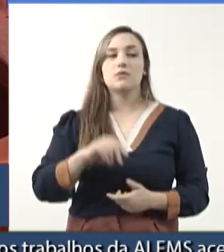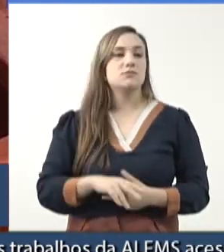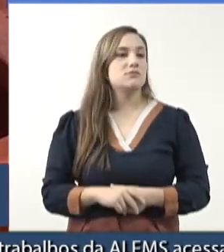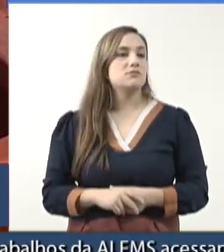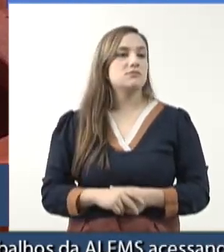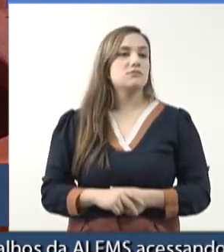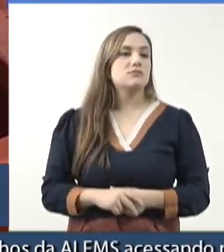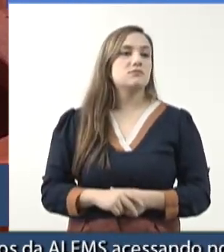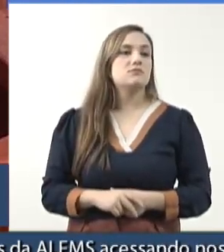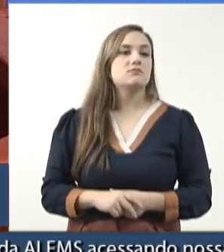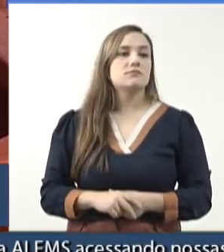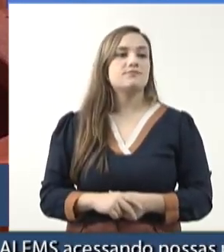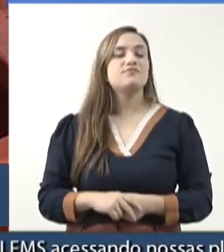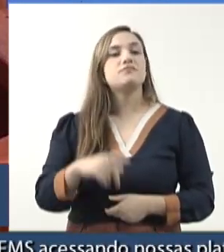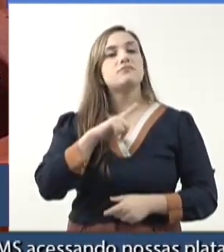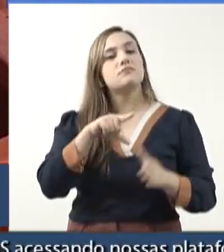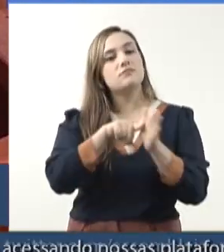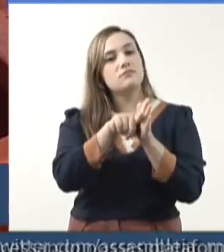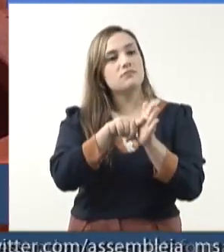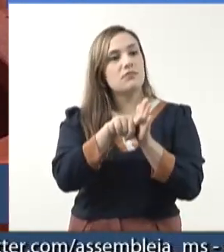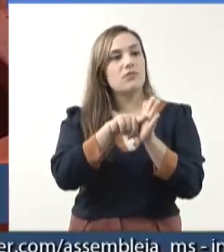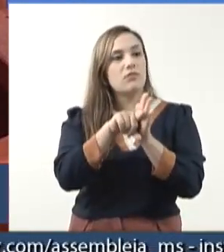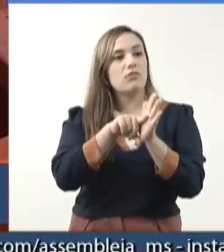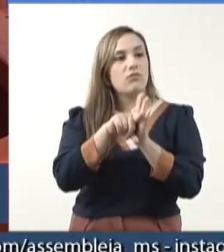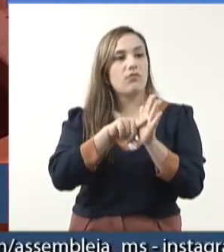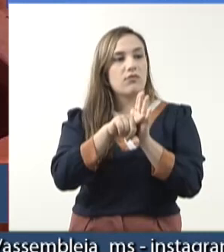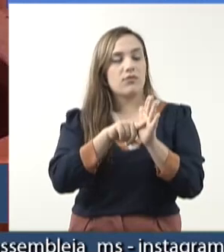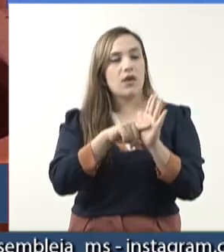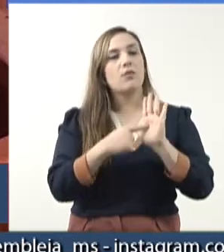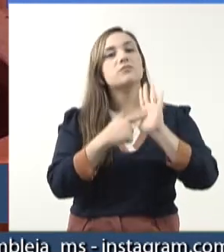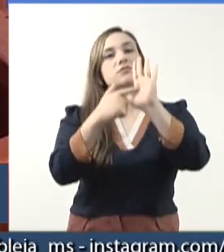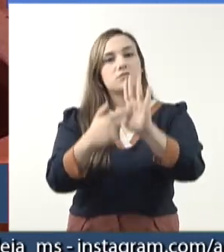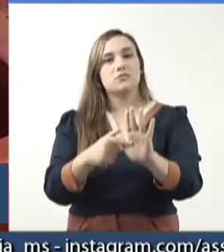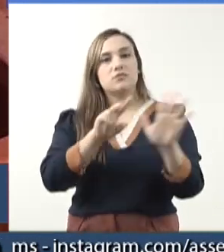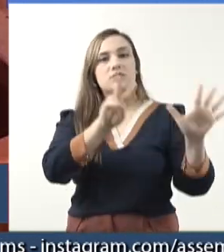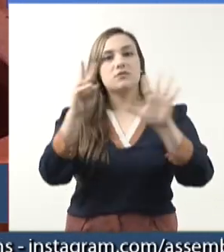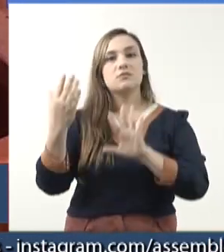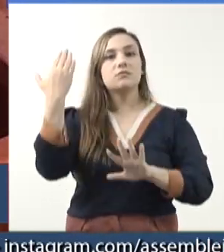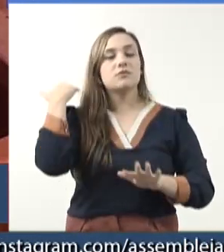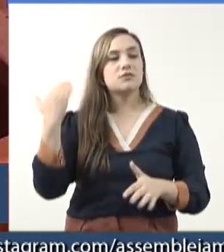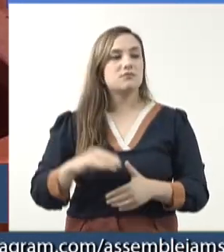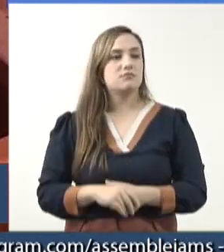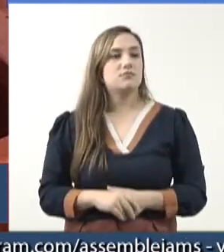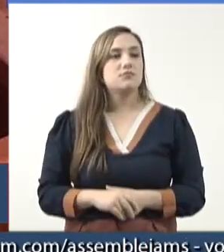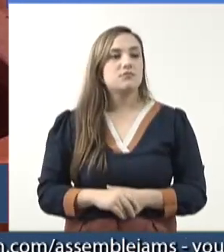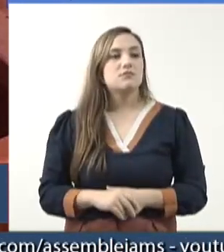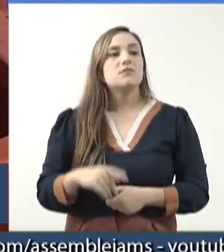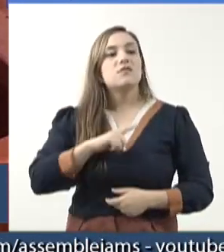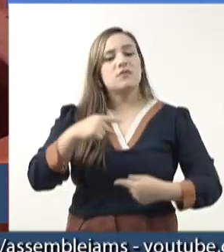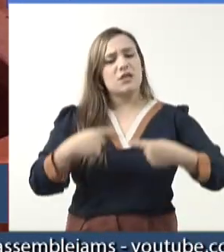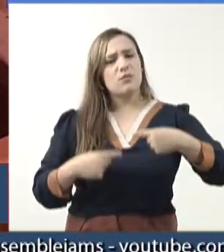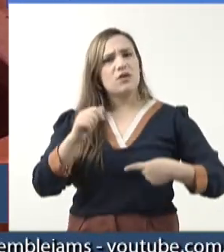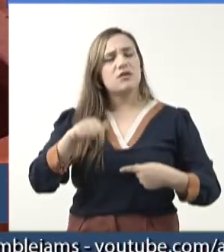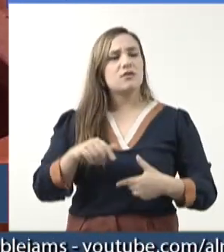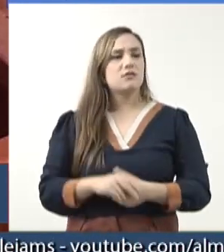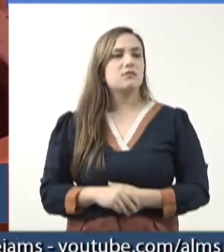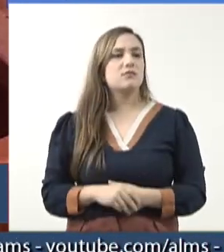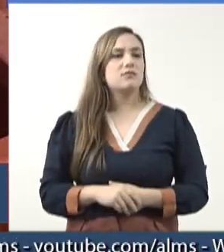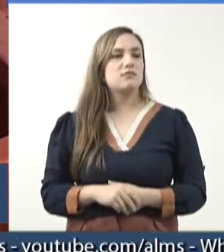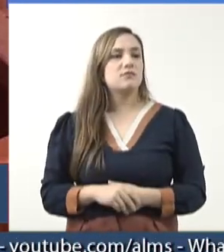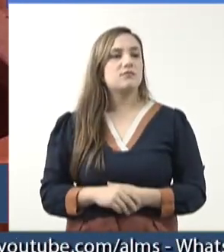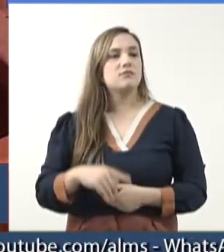Recentemente, nas pesquisas, nos dados e nas informações que foram apresentadas na semana passada, foram bastante debatidos aqui, nós